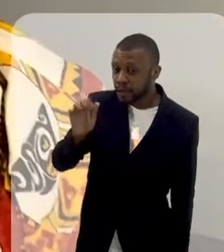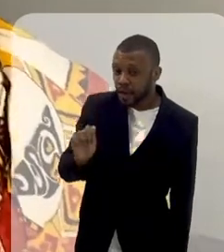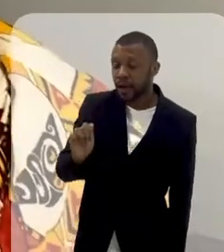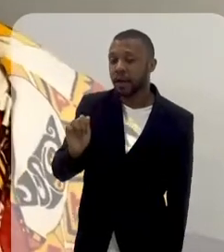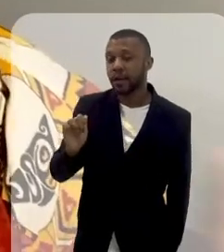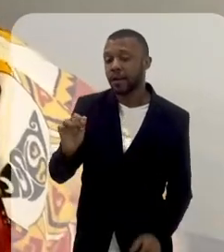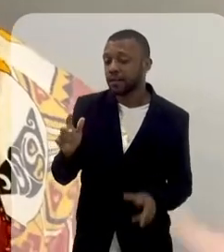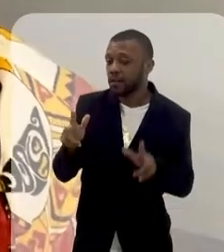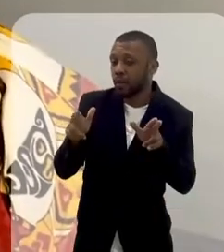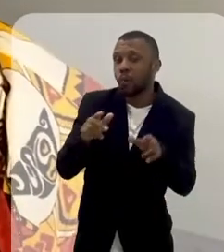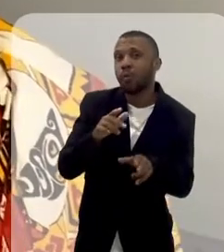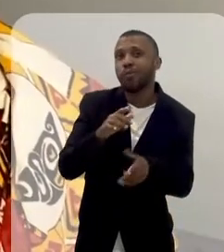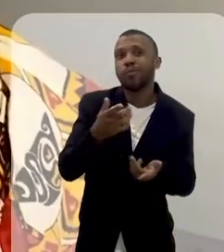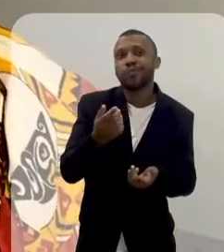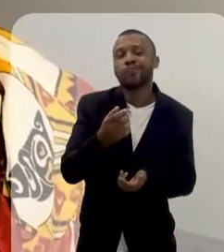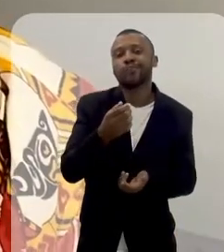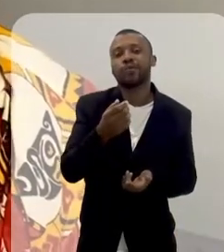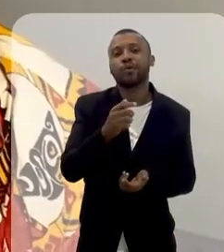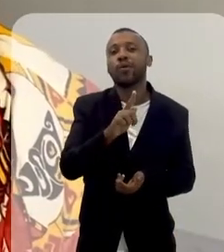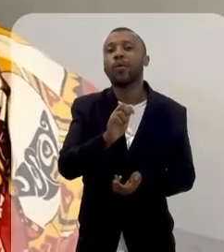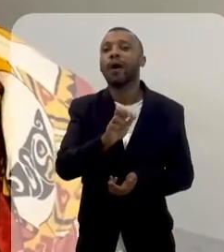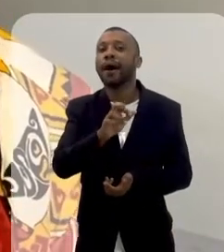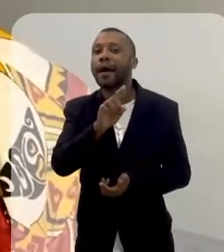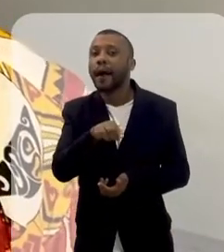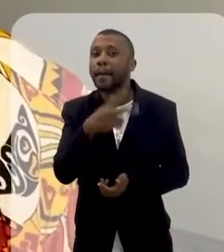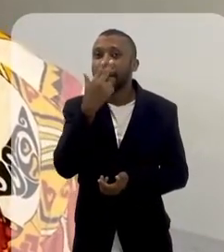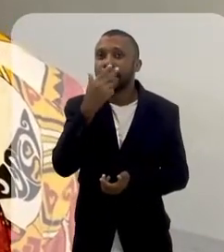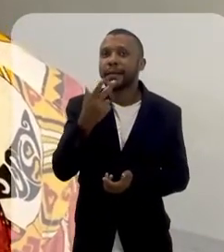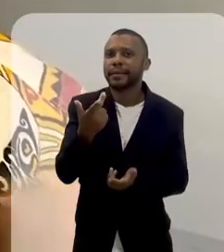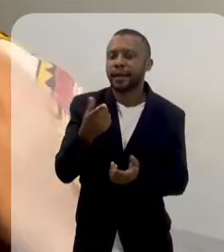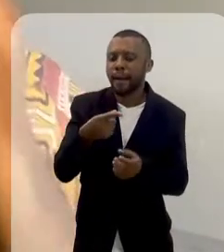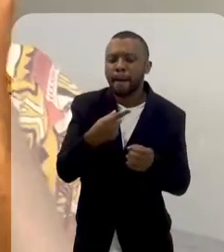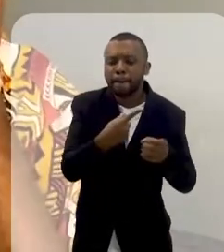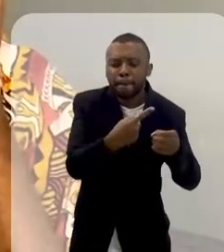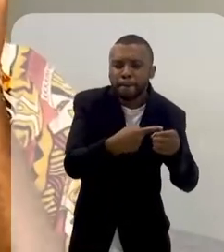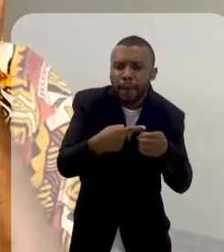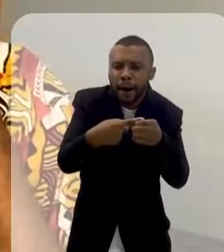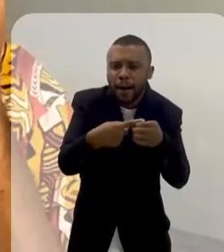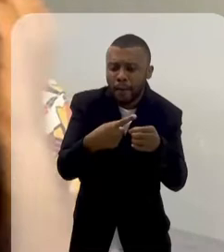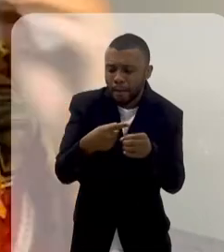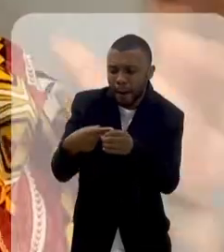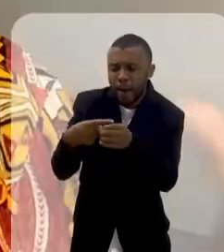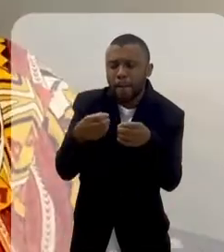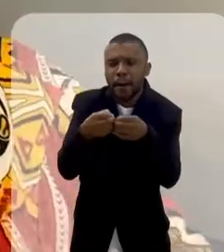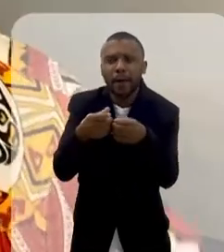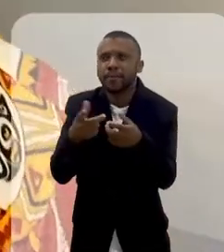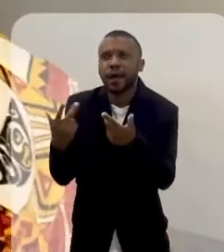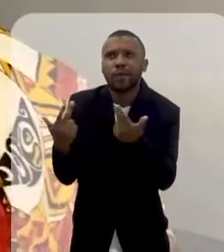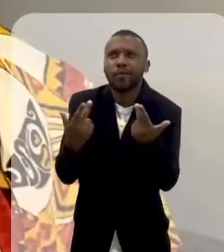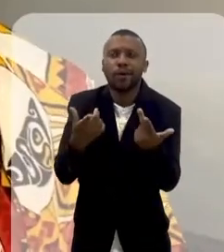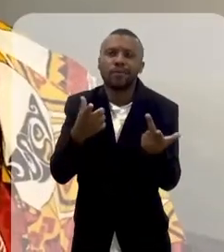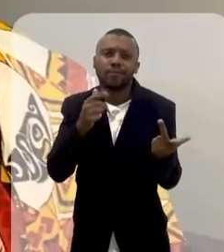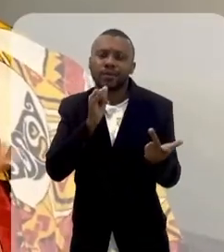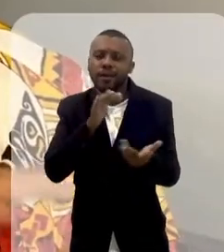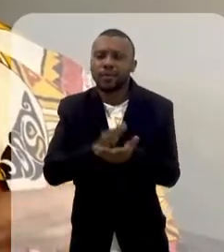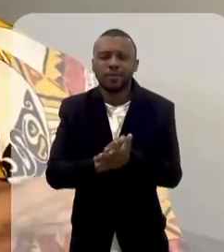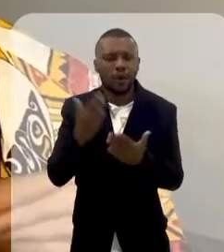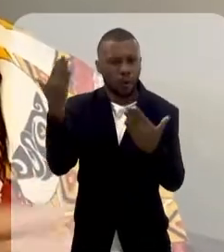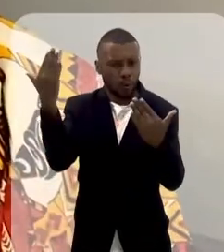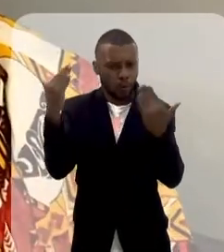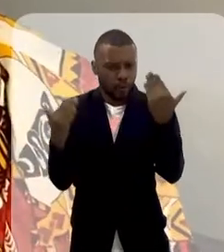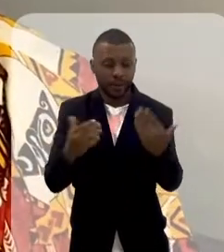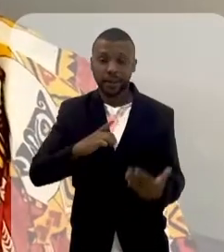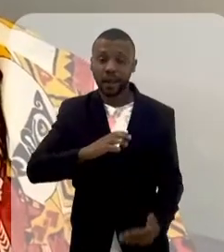Distrito Federal tudo fosse em bairros. Então a gente não tem uma distância muito grande, né? Vamos dizer que a gente tem ali Copacabana, aí tem